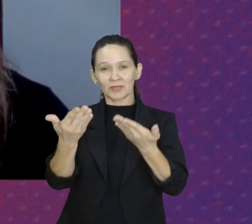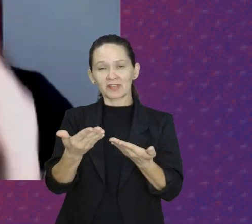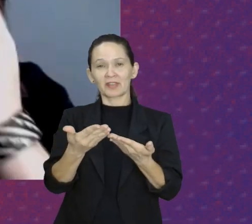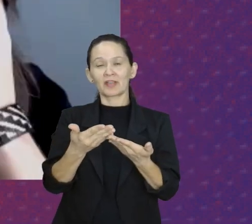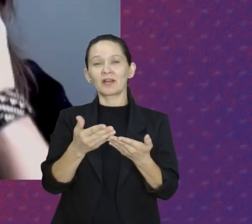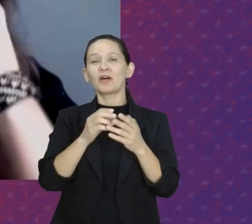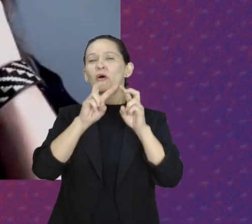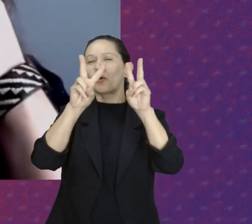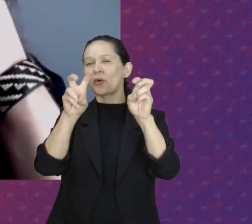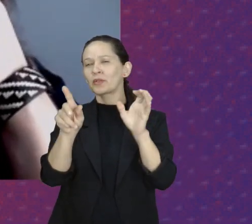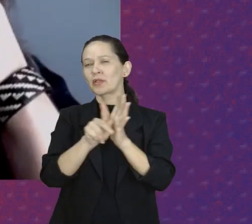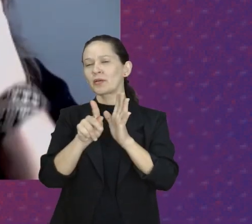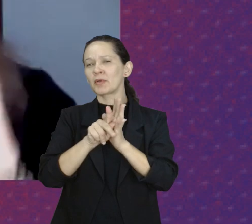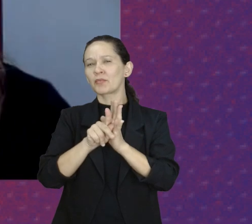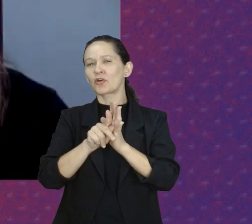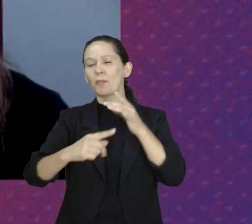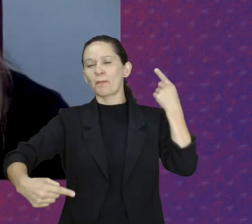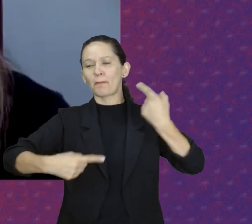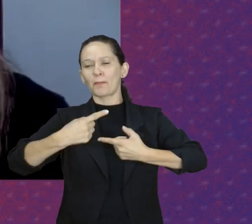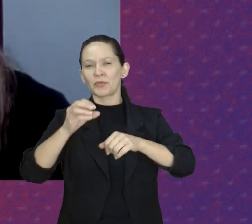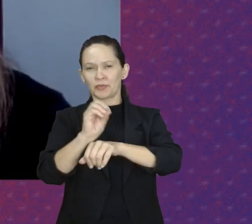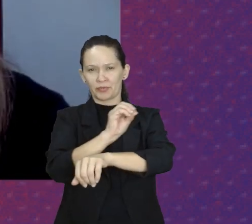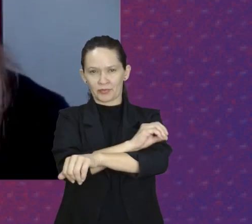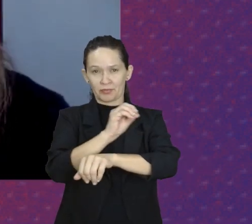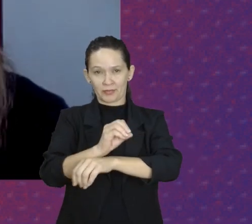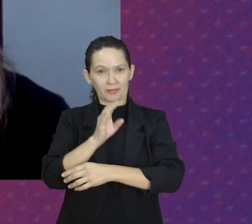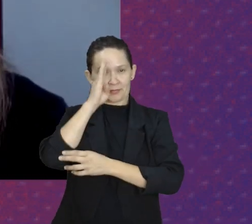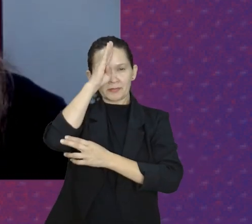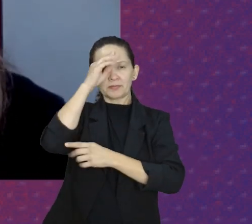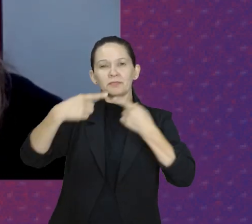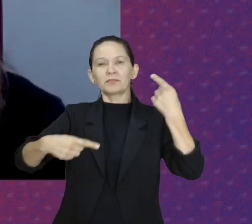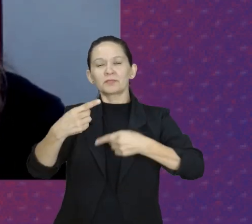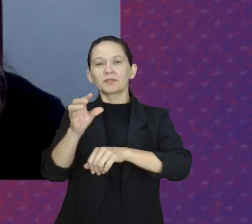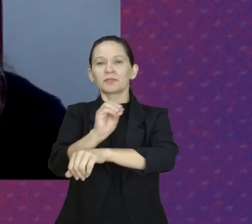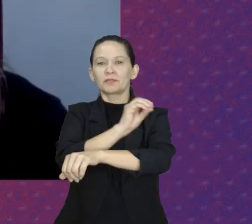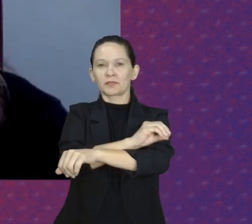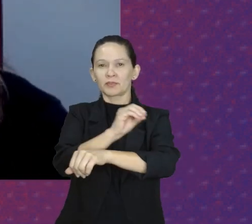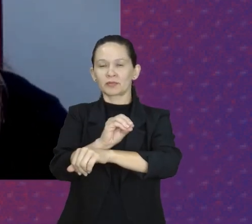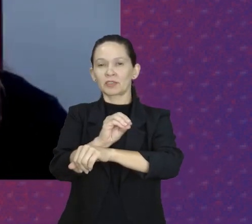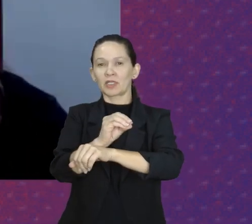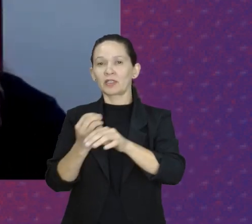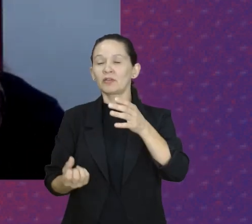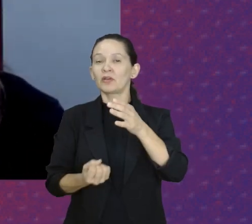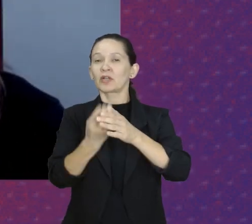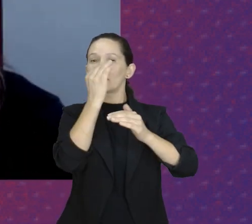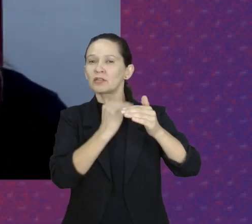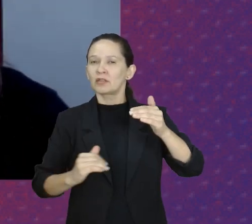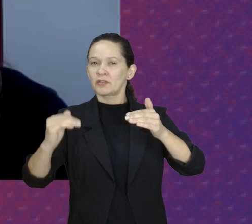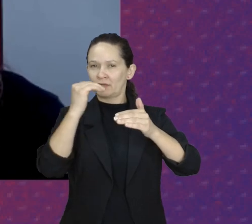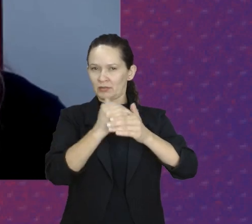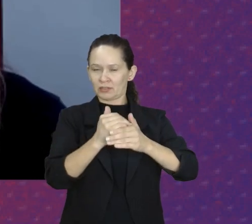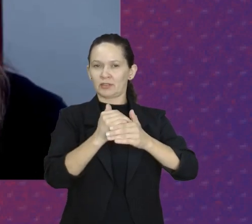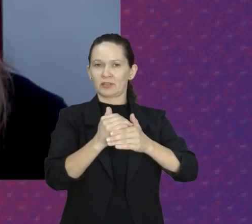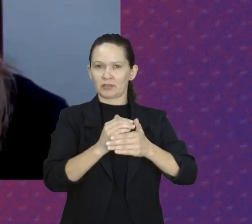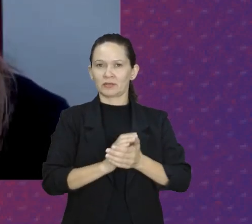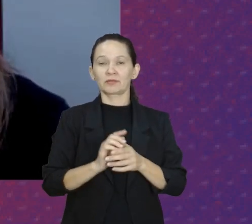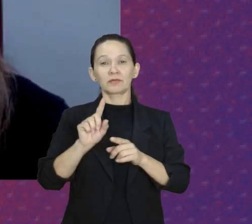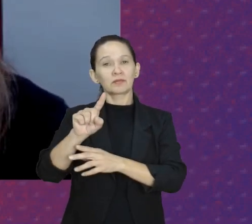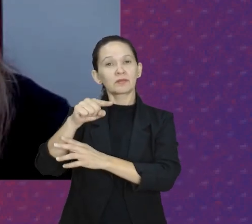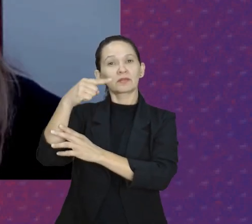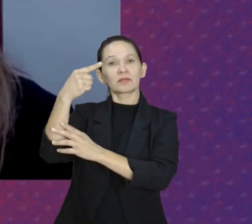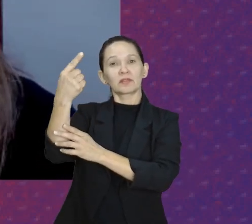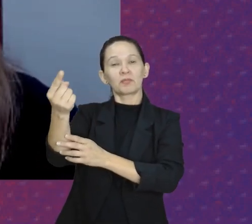propriamente nas políticas de cuidado, nos princípios de políticas de cuidado geradoras de igualdade, e depois